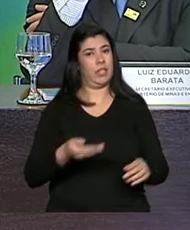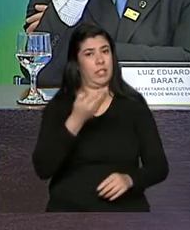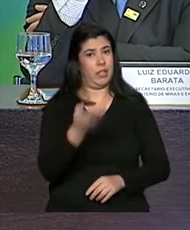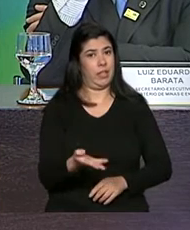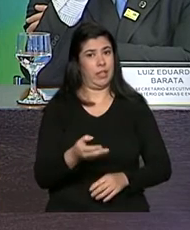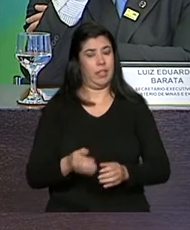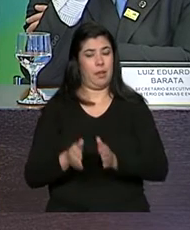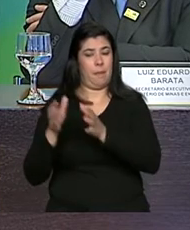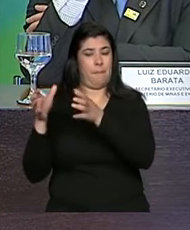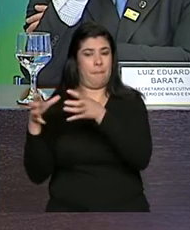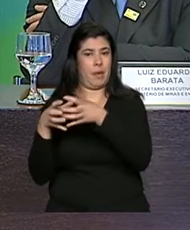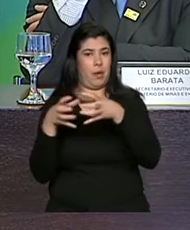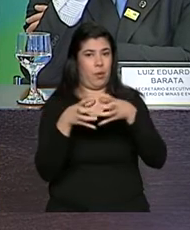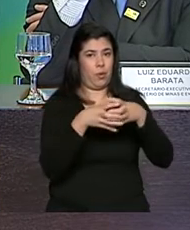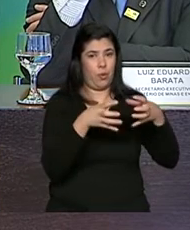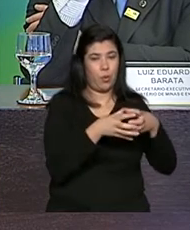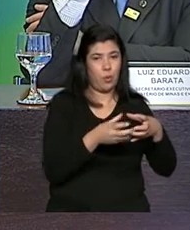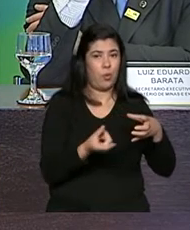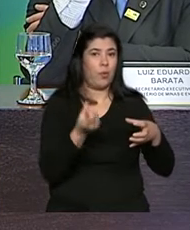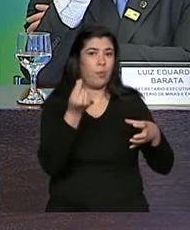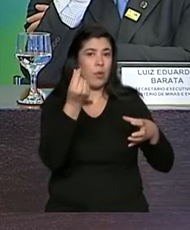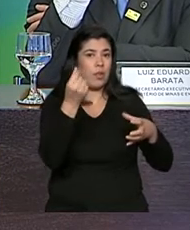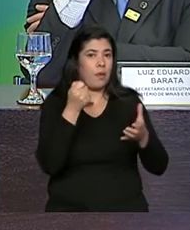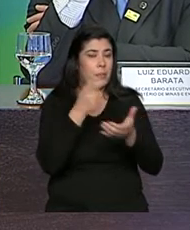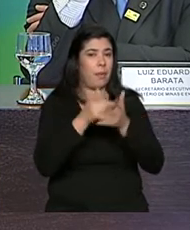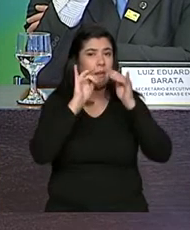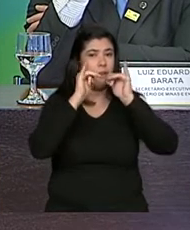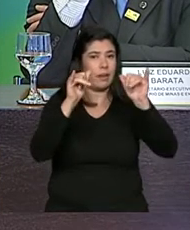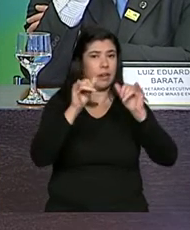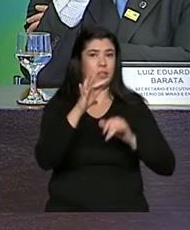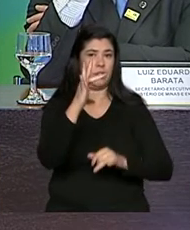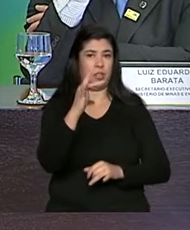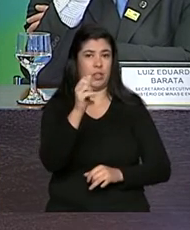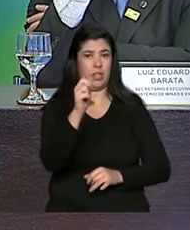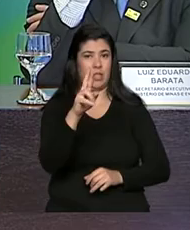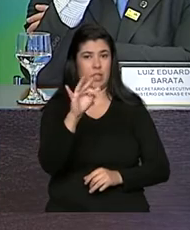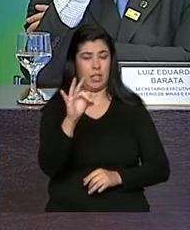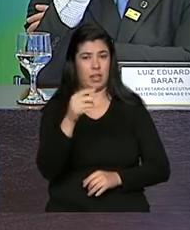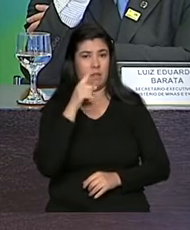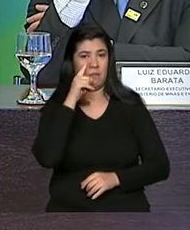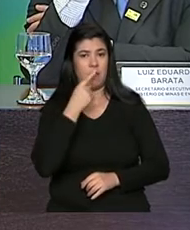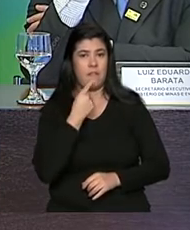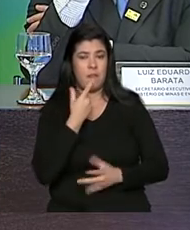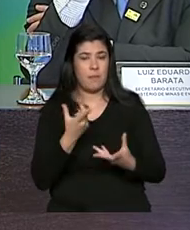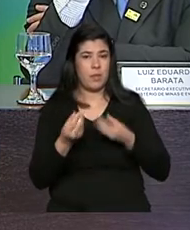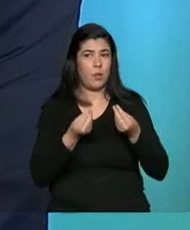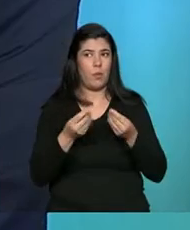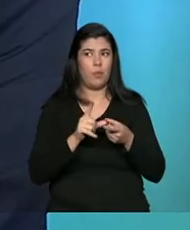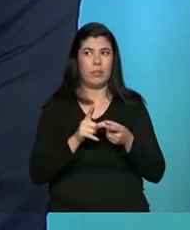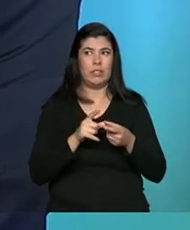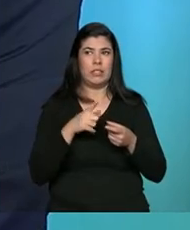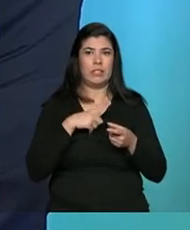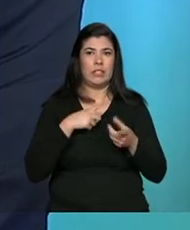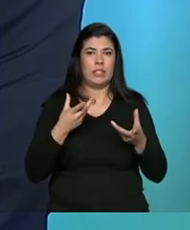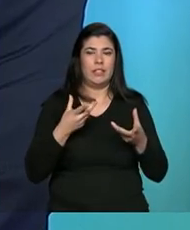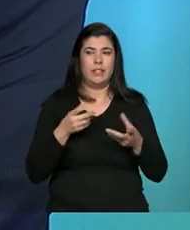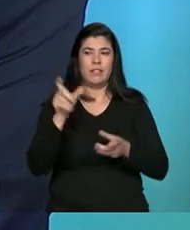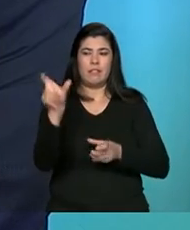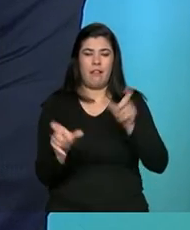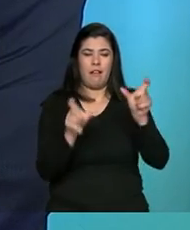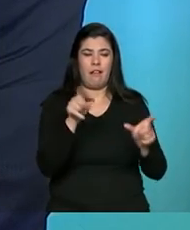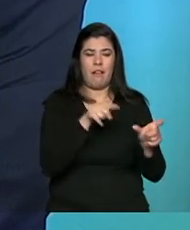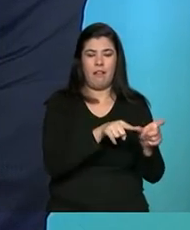ao consumidor uma coisa que o ciclo de reajustes tarifários não o permite quando a gente